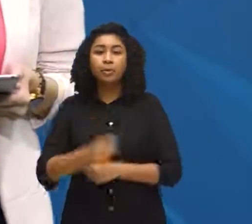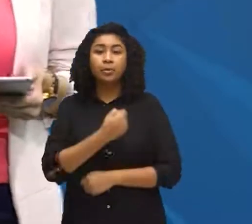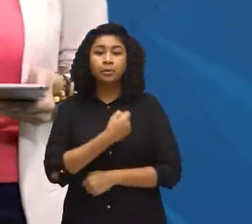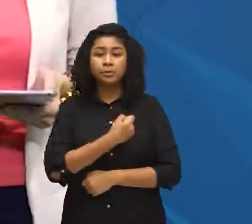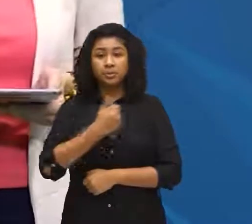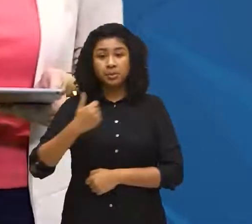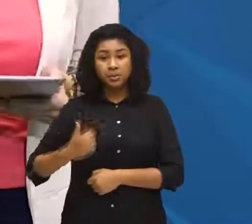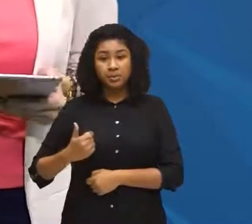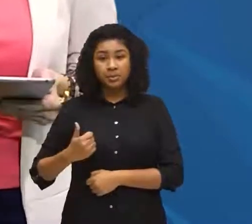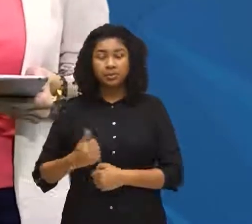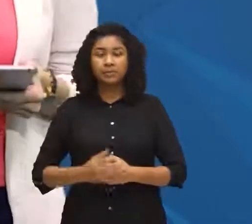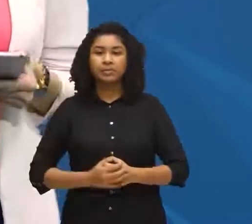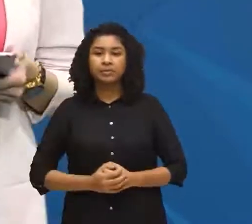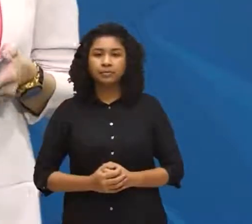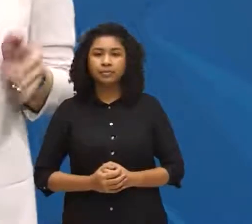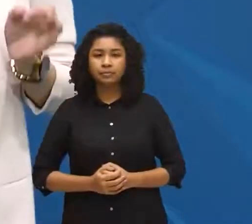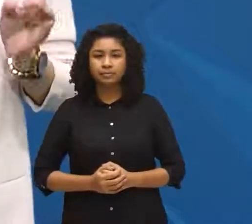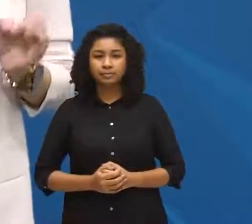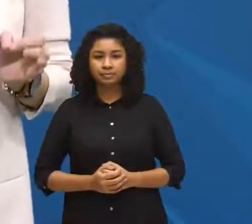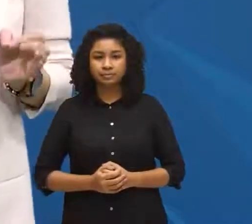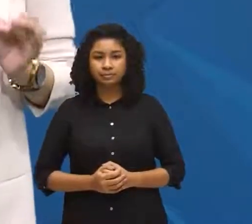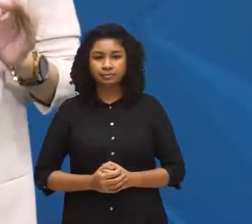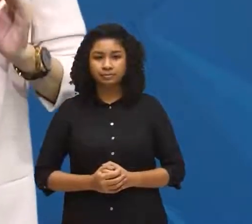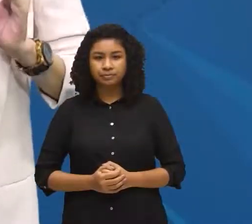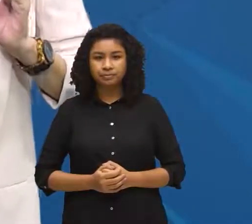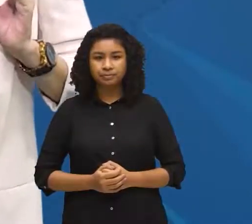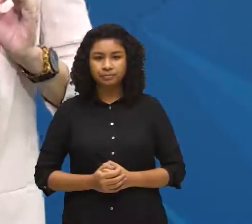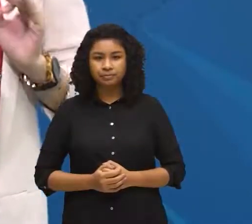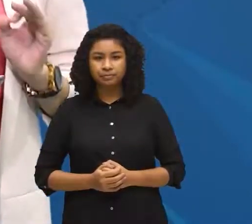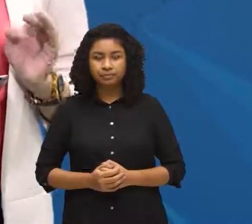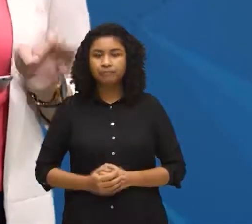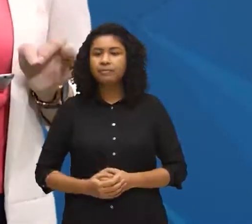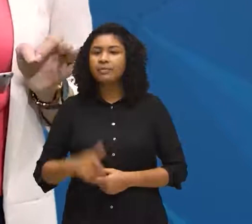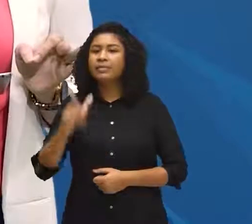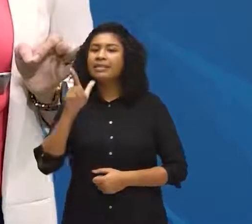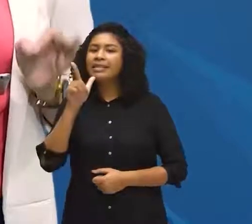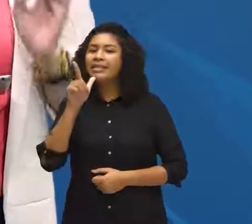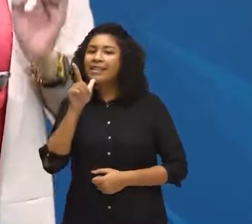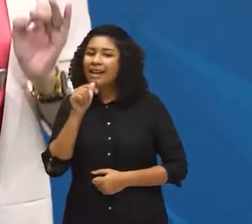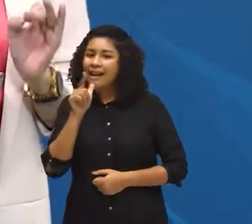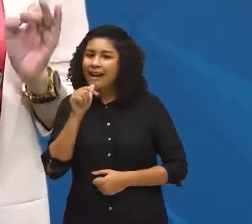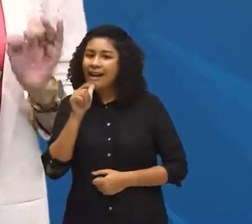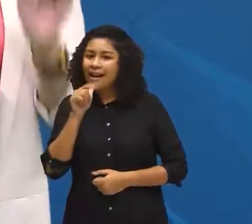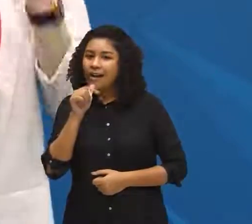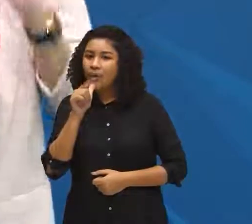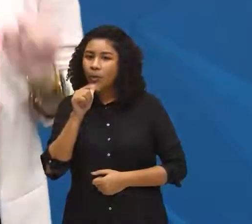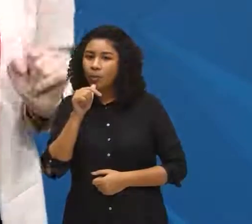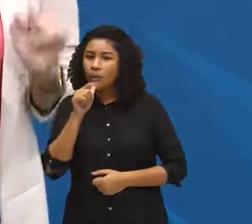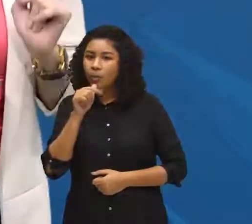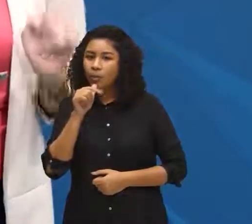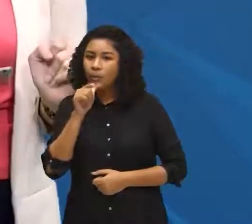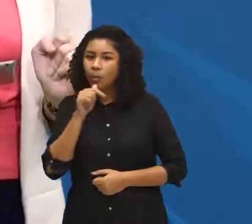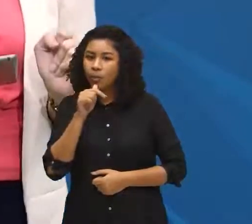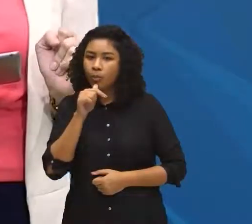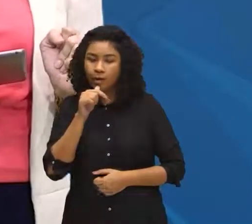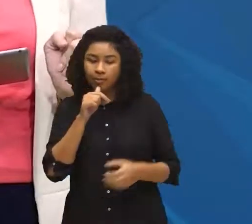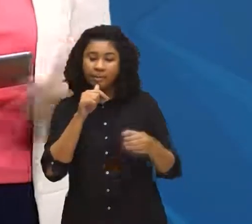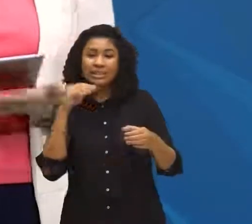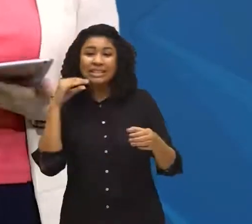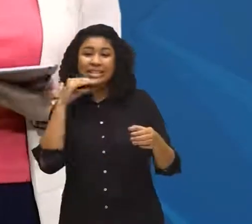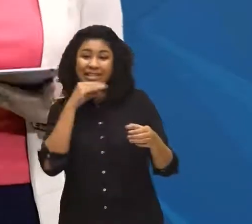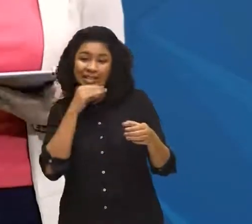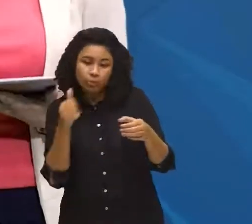tela. Beber muita água e fazer gargarejo com água